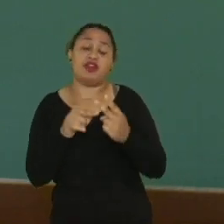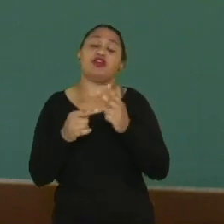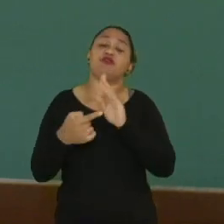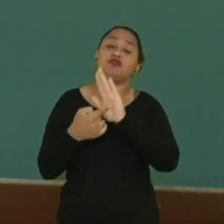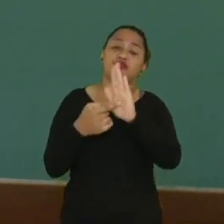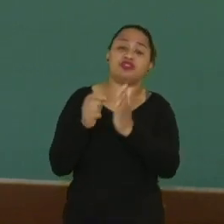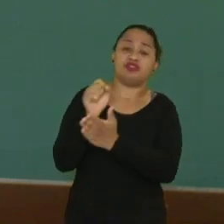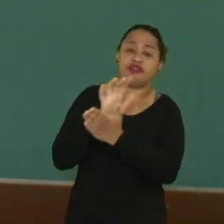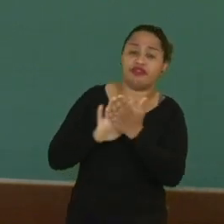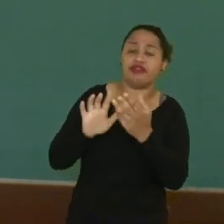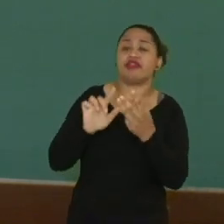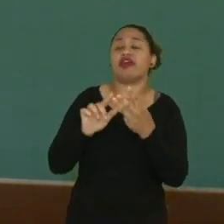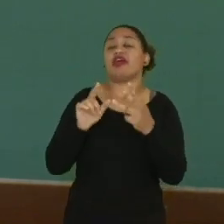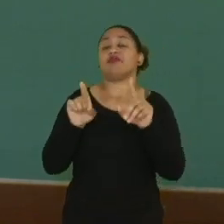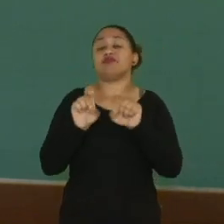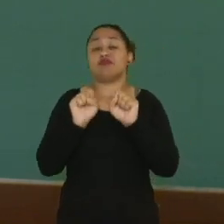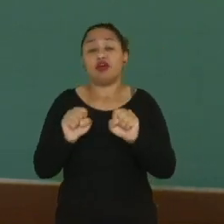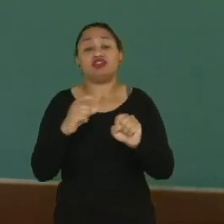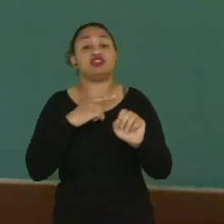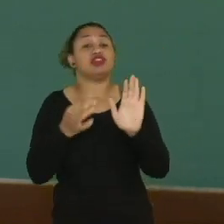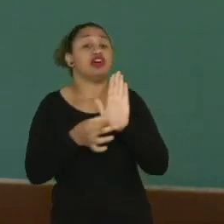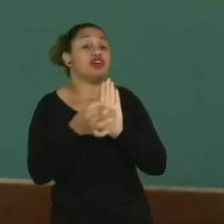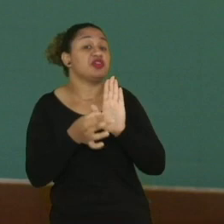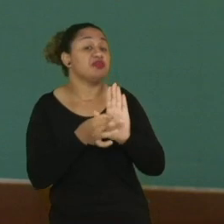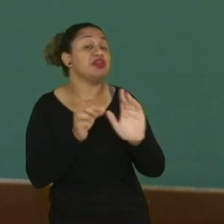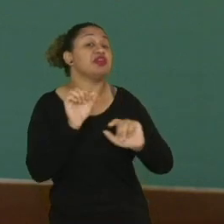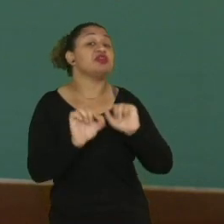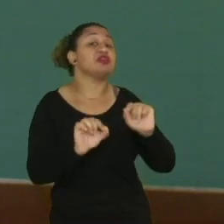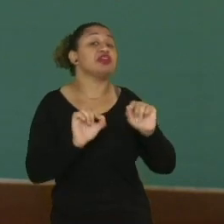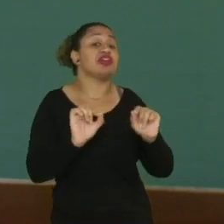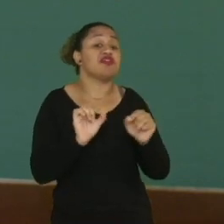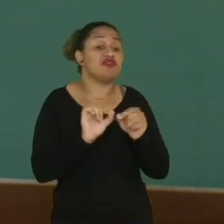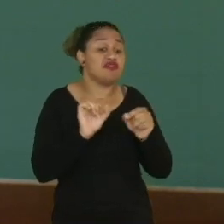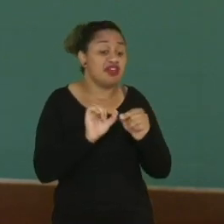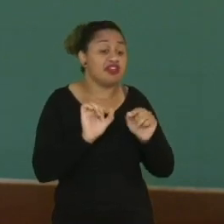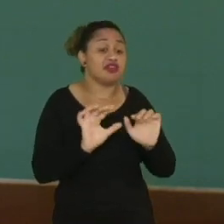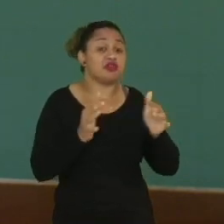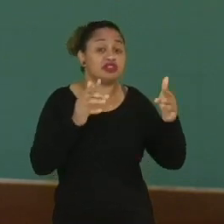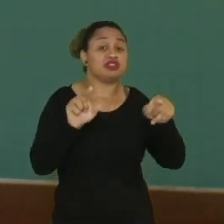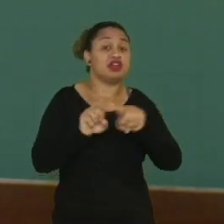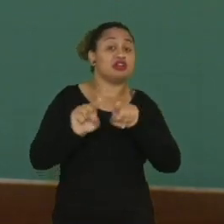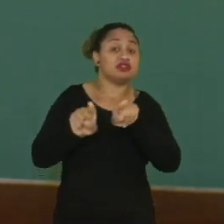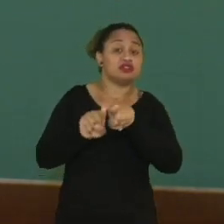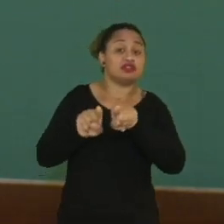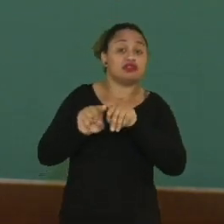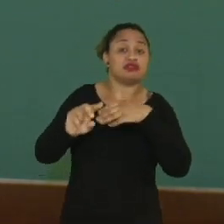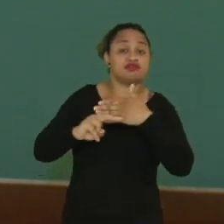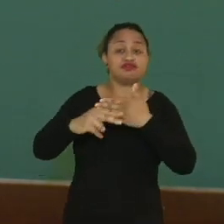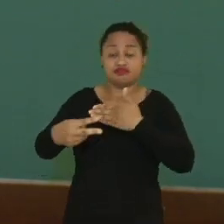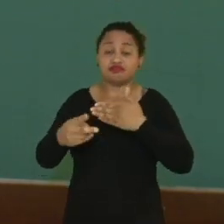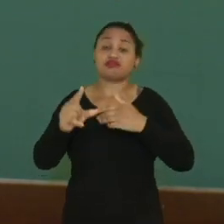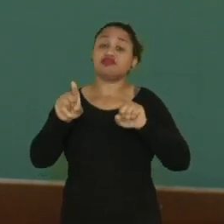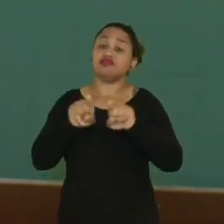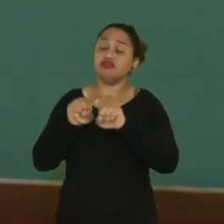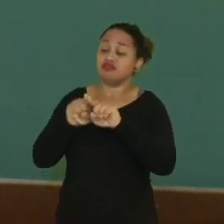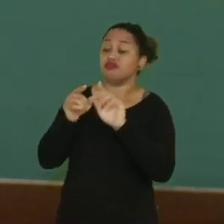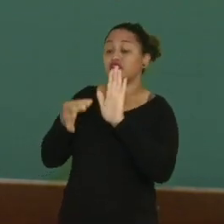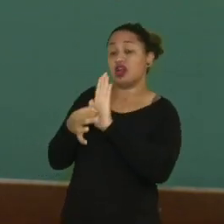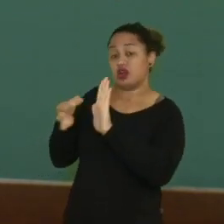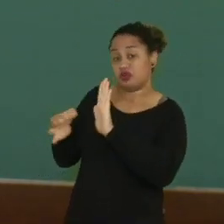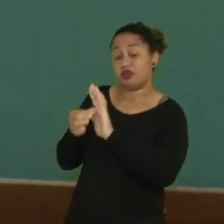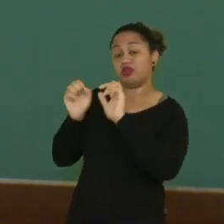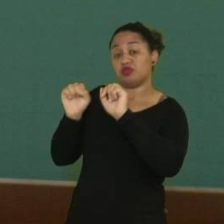ilustração, argumento o quê? De causa e consequência, argumento de autoridade,